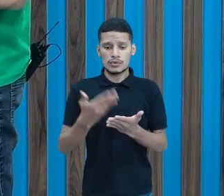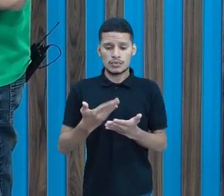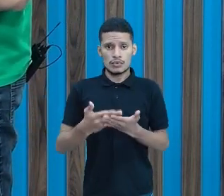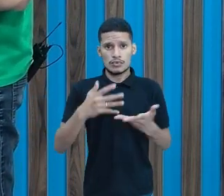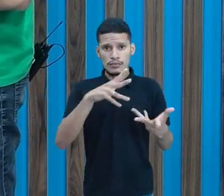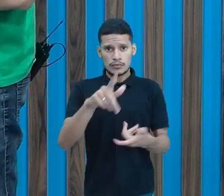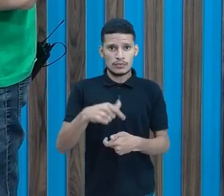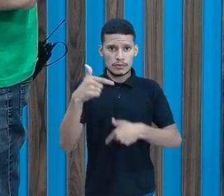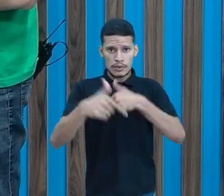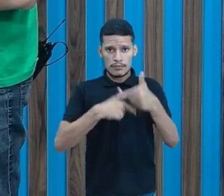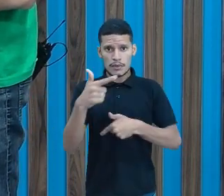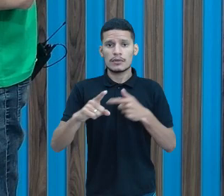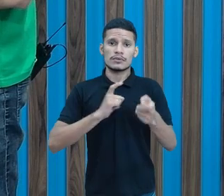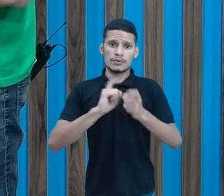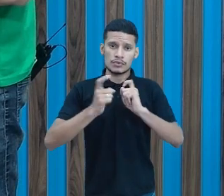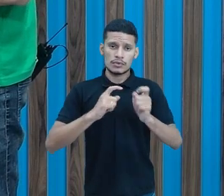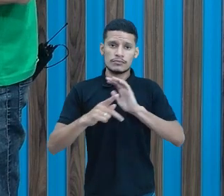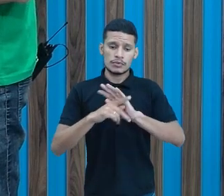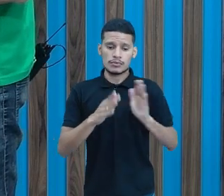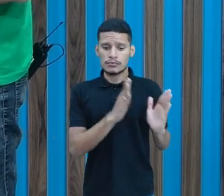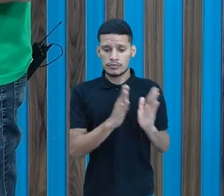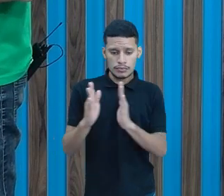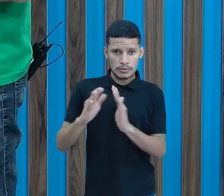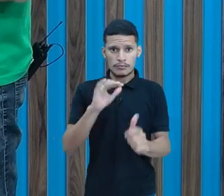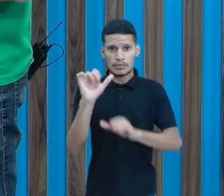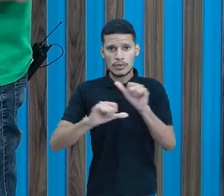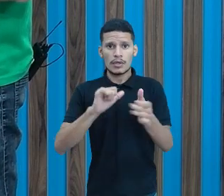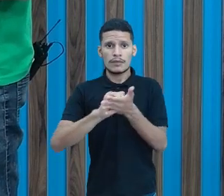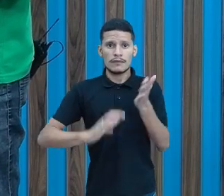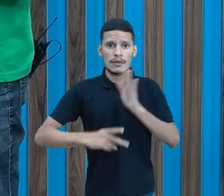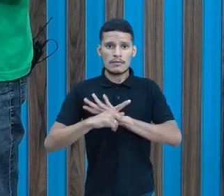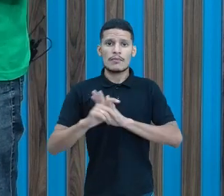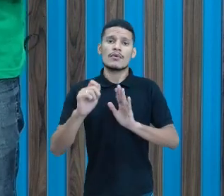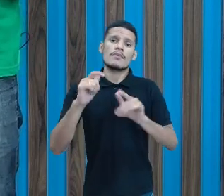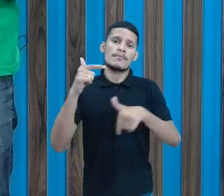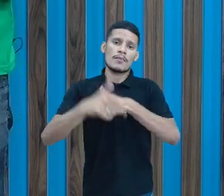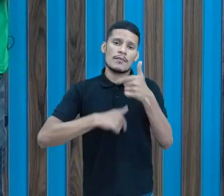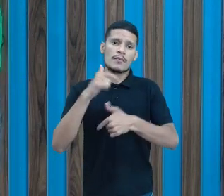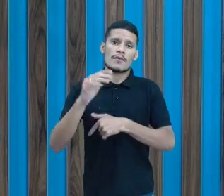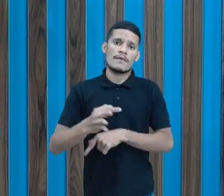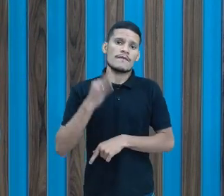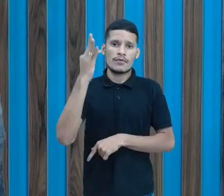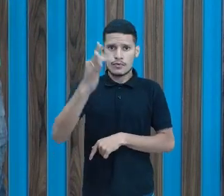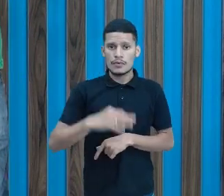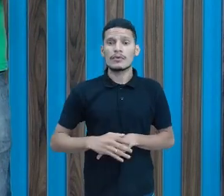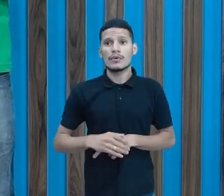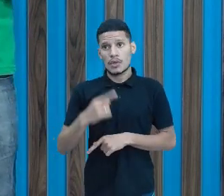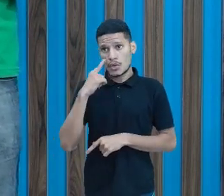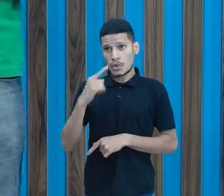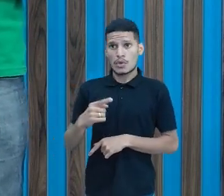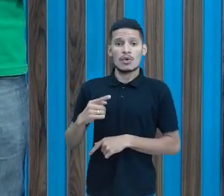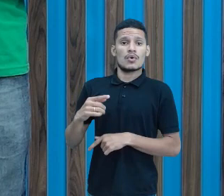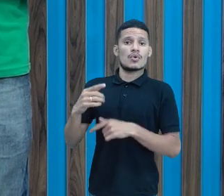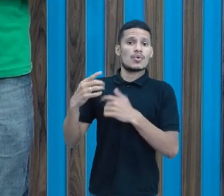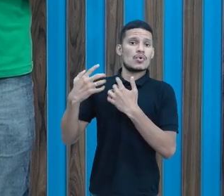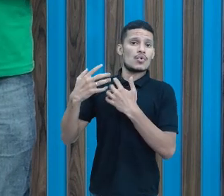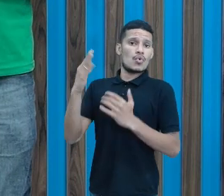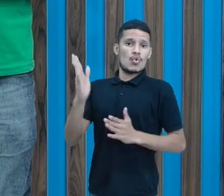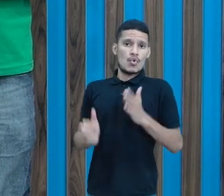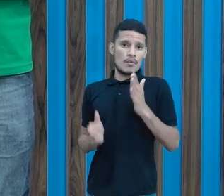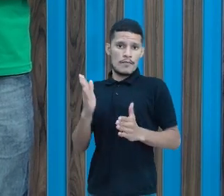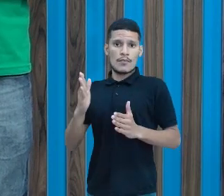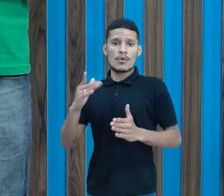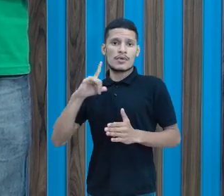atualidade, discutimos os processos de mudança e as atividades profissionais do futuro. O nosso robozinho está lembrado aí, está antenado no que nós